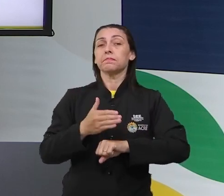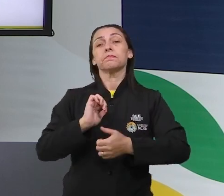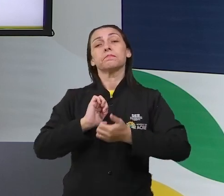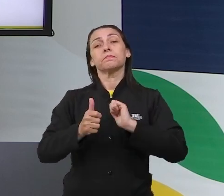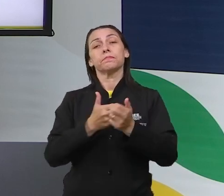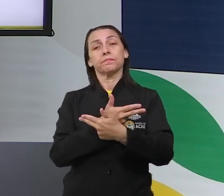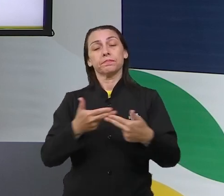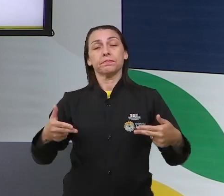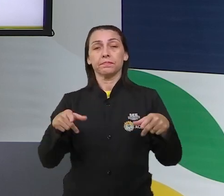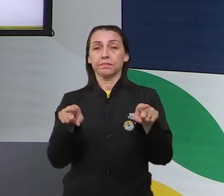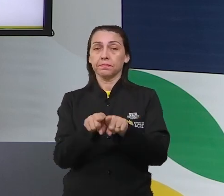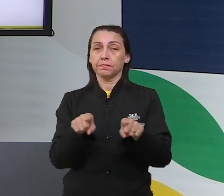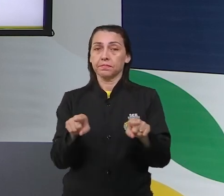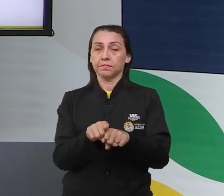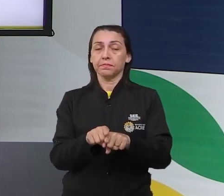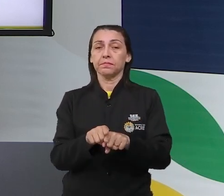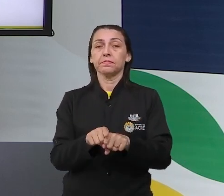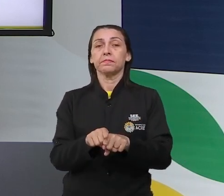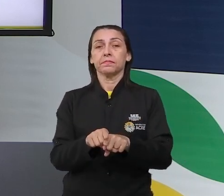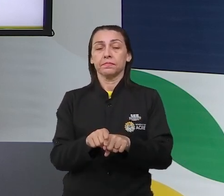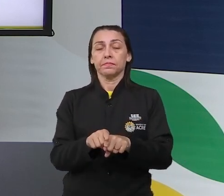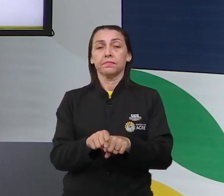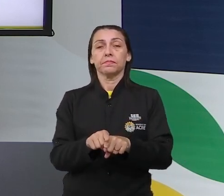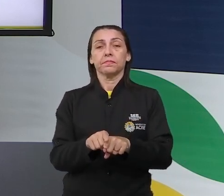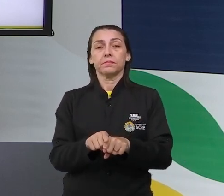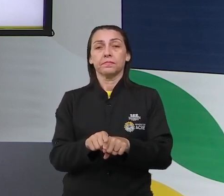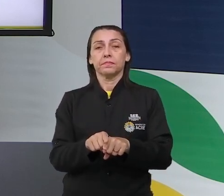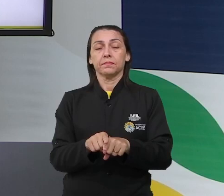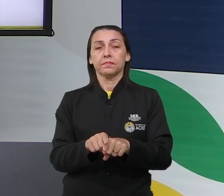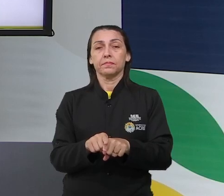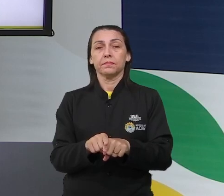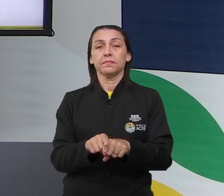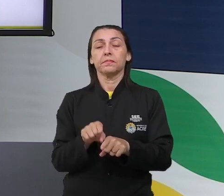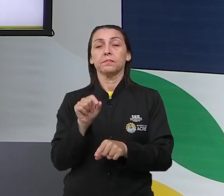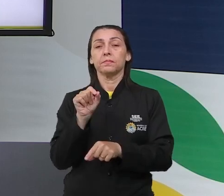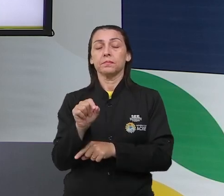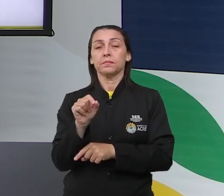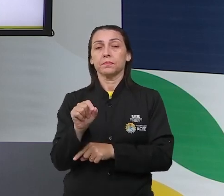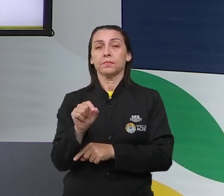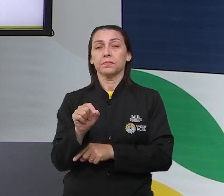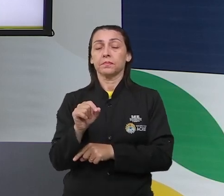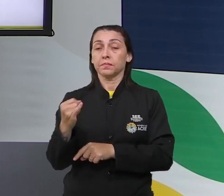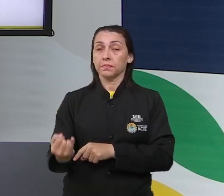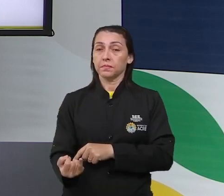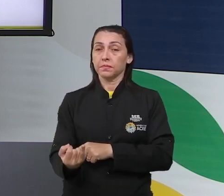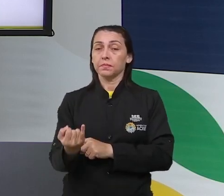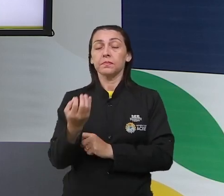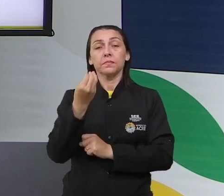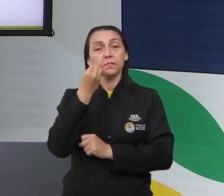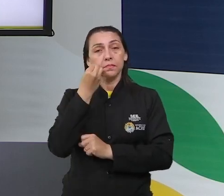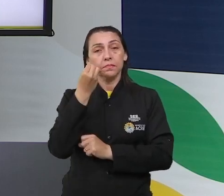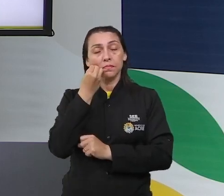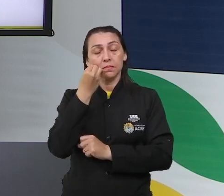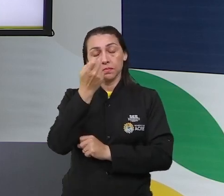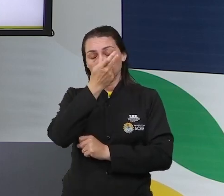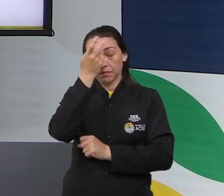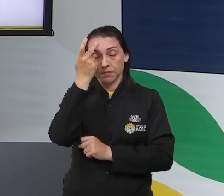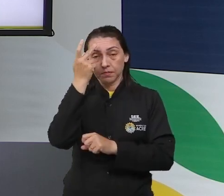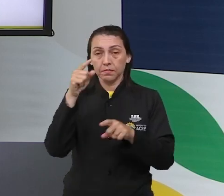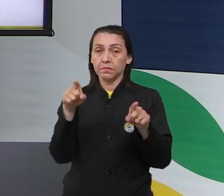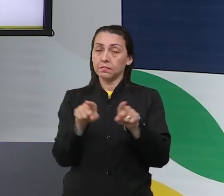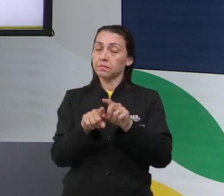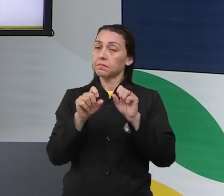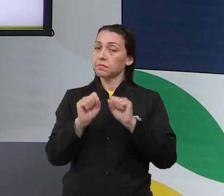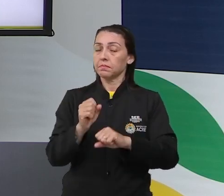nesse caso, nós temos os Jogos Paralímpicos, que são exatamente uma oportunidade para que essas pessoas também